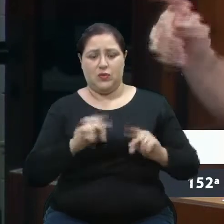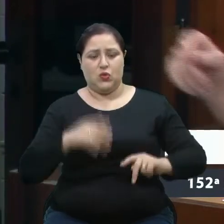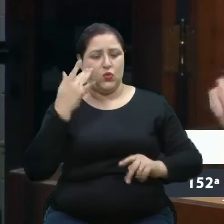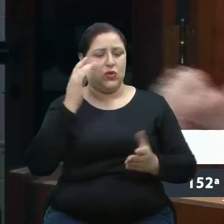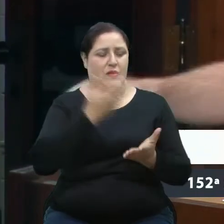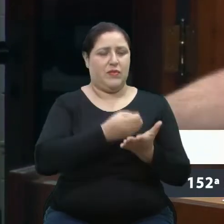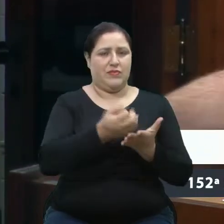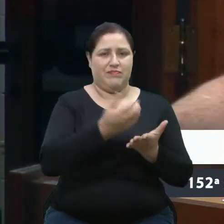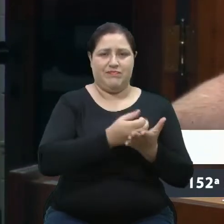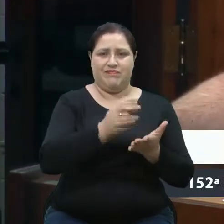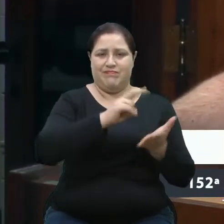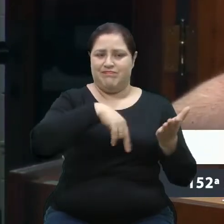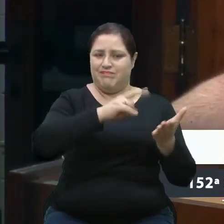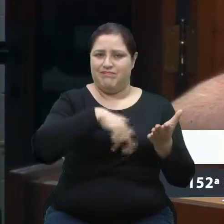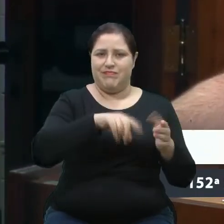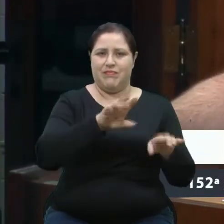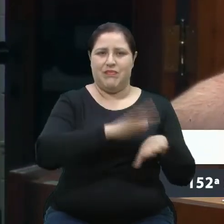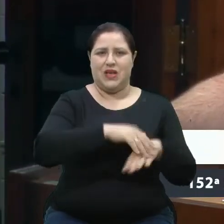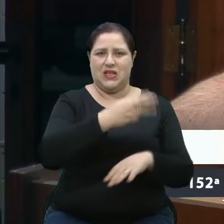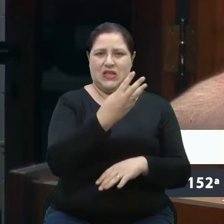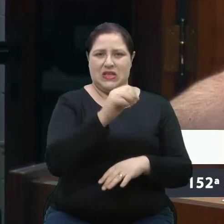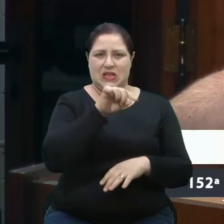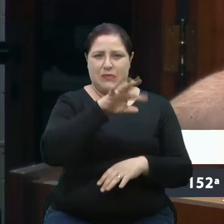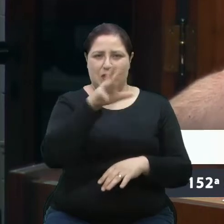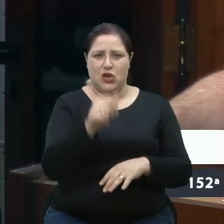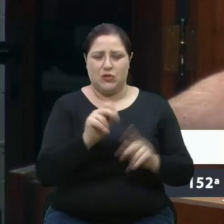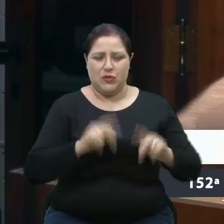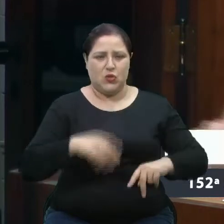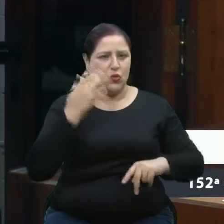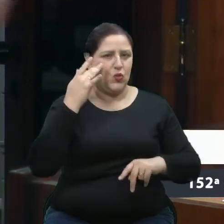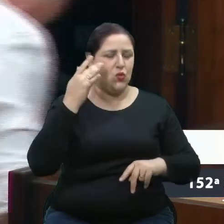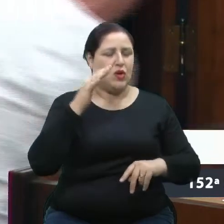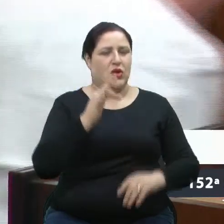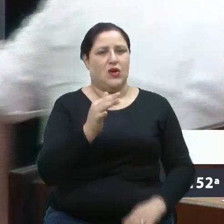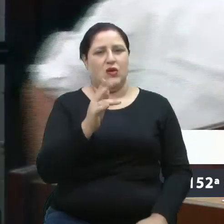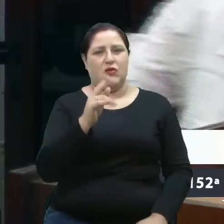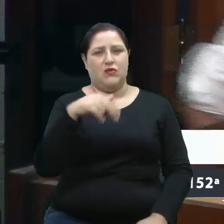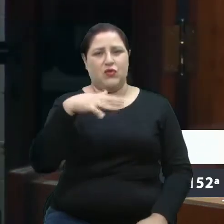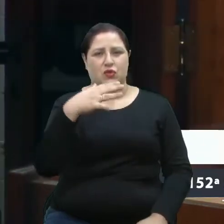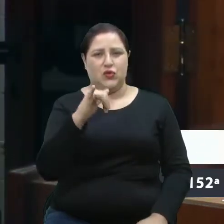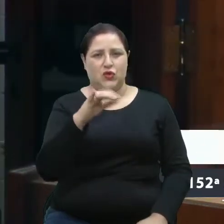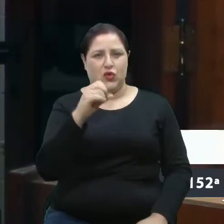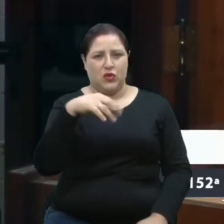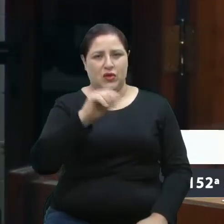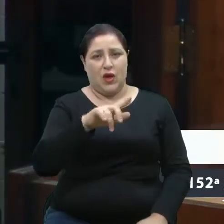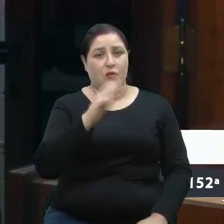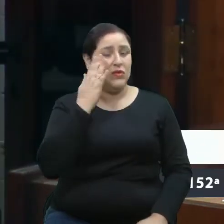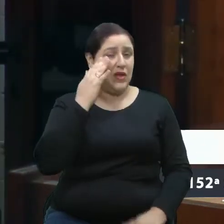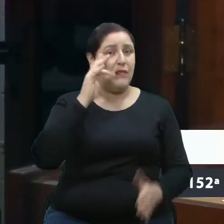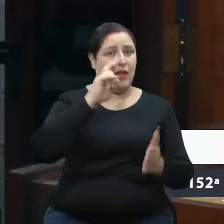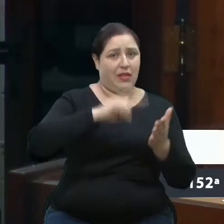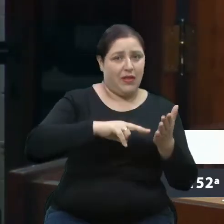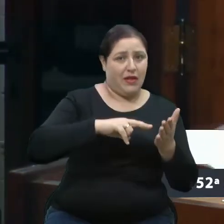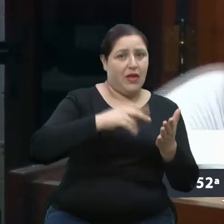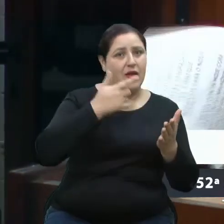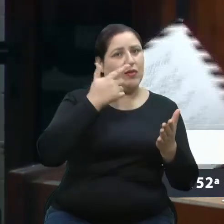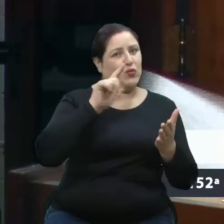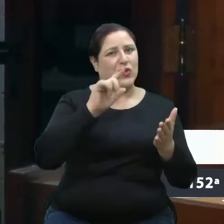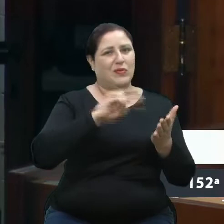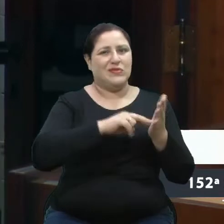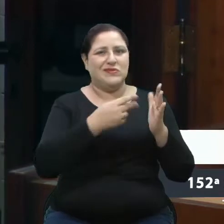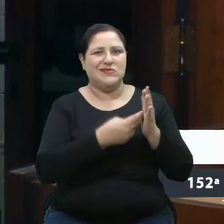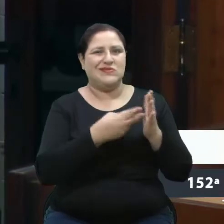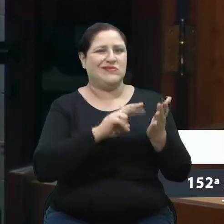mais de 38 milhões de analfabetos funcionais, que são aquelas pessoas que conseguem ler, mas não conseguem interpretar o que estão lendo.